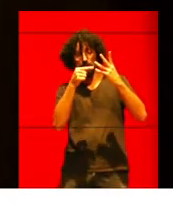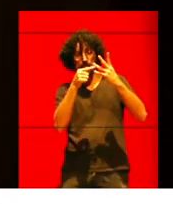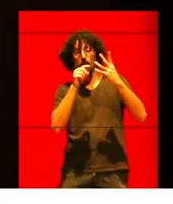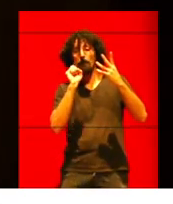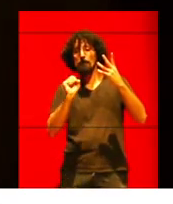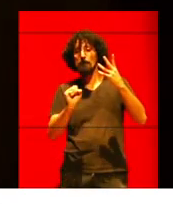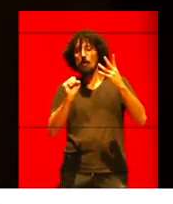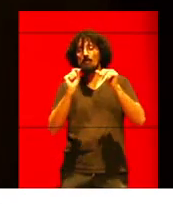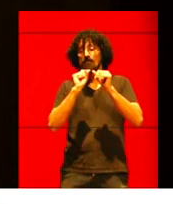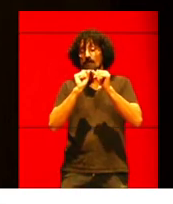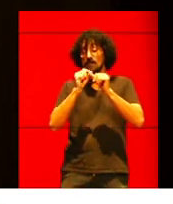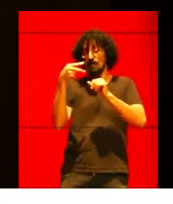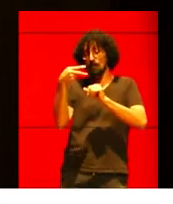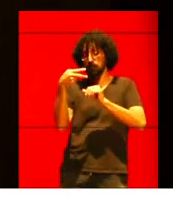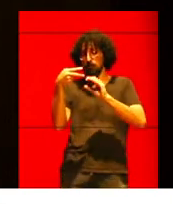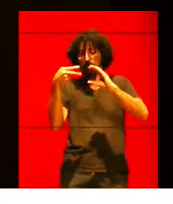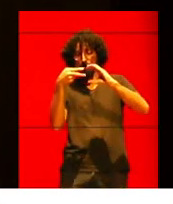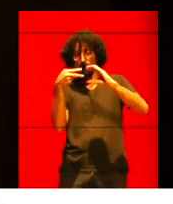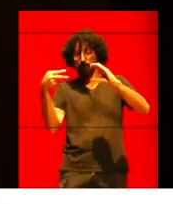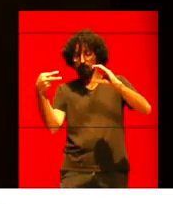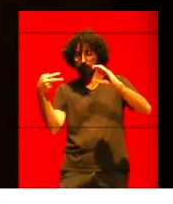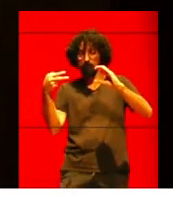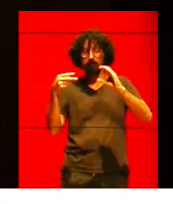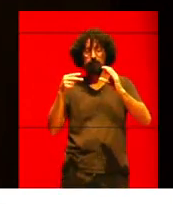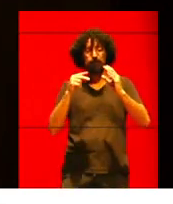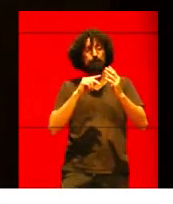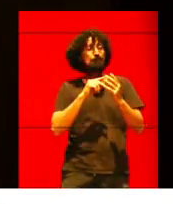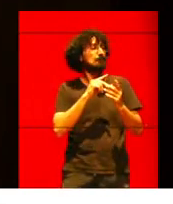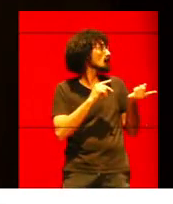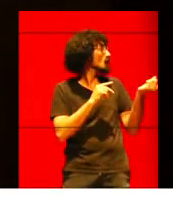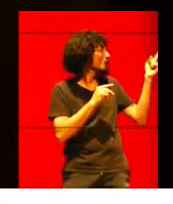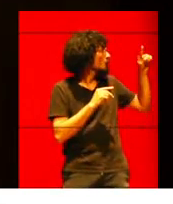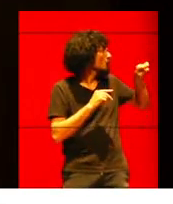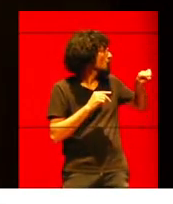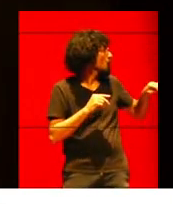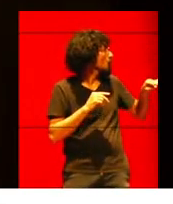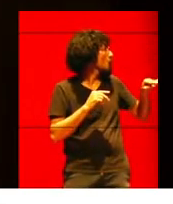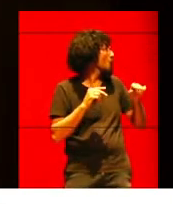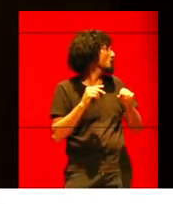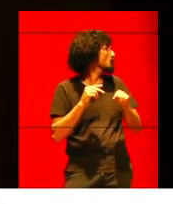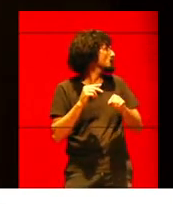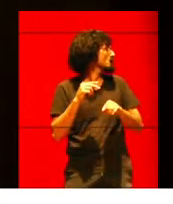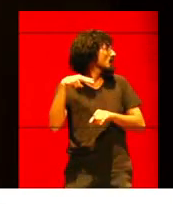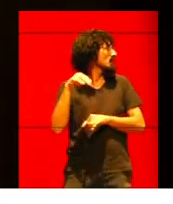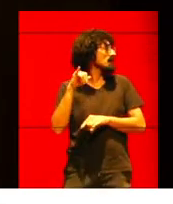O nitrogênio e o fósforo, eles são trivalentes, porque fazem...